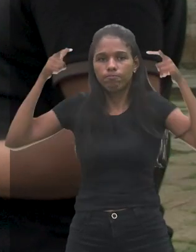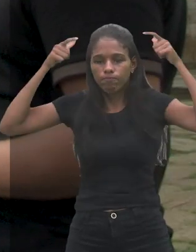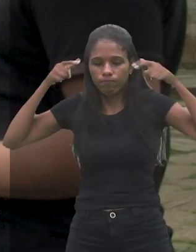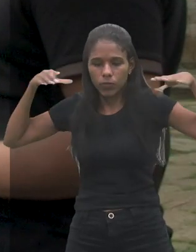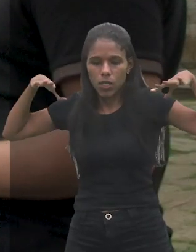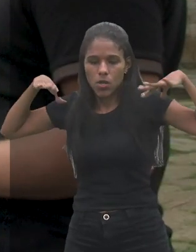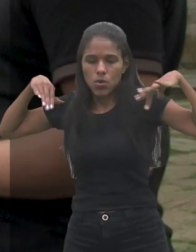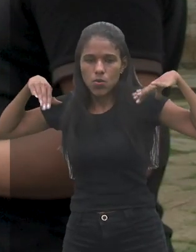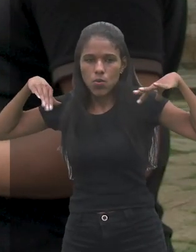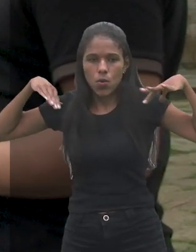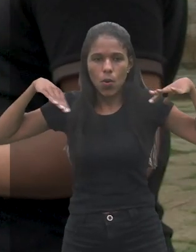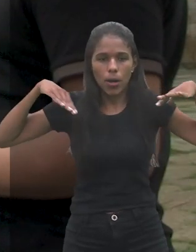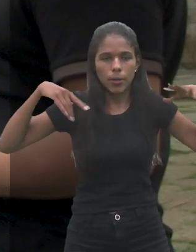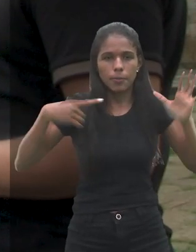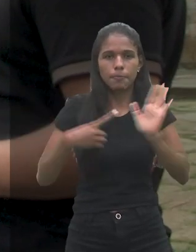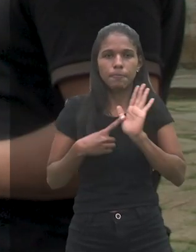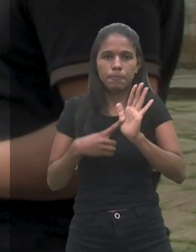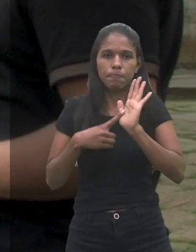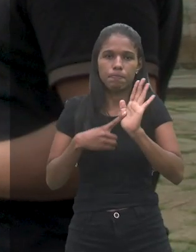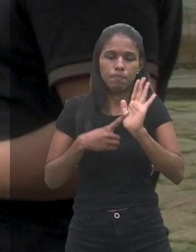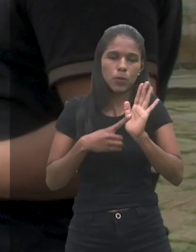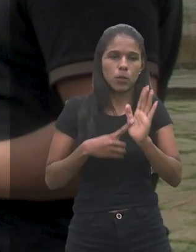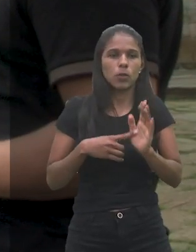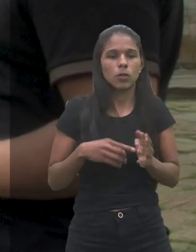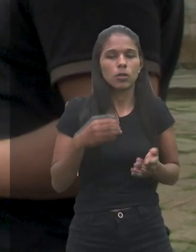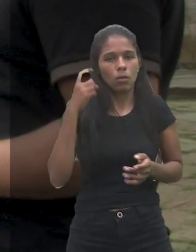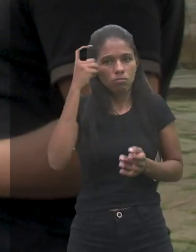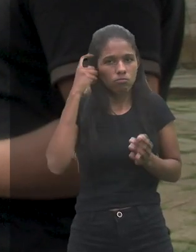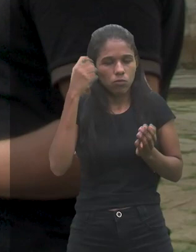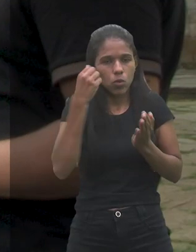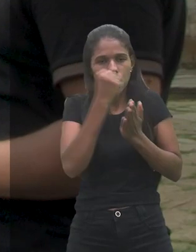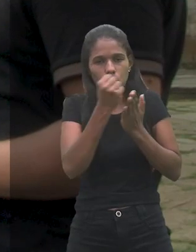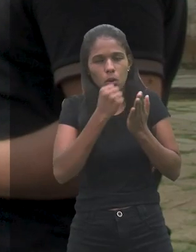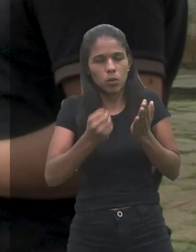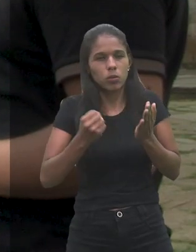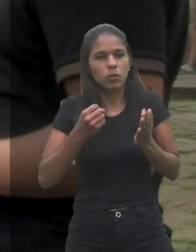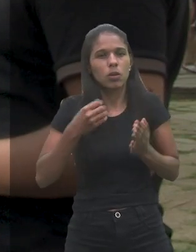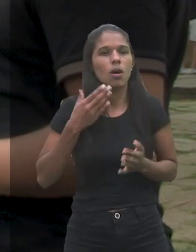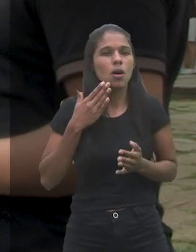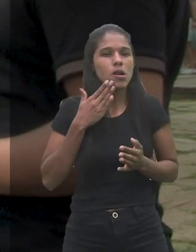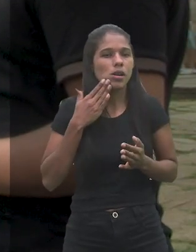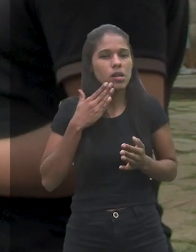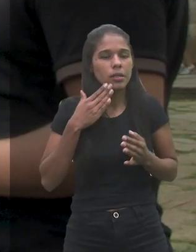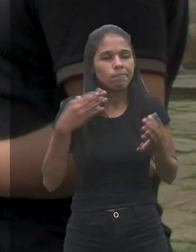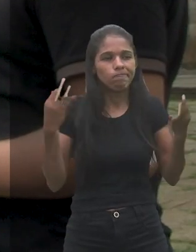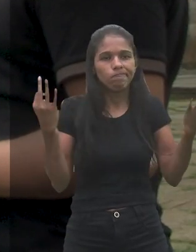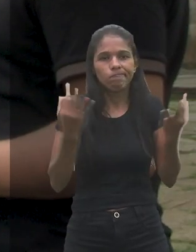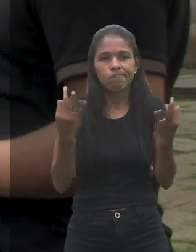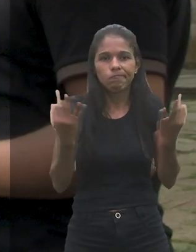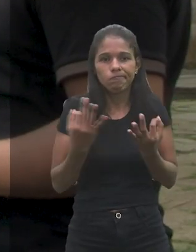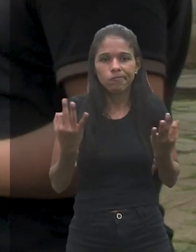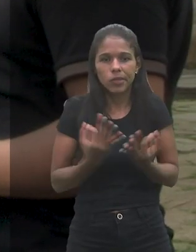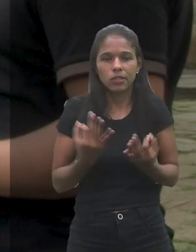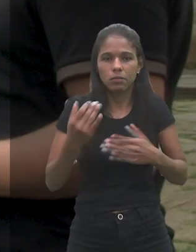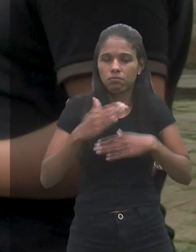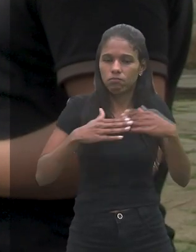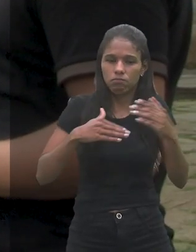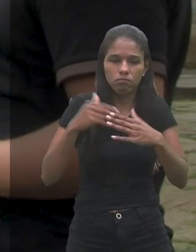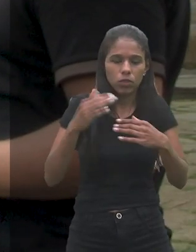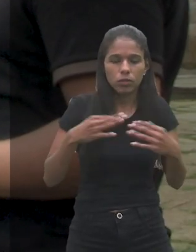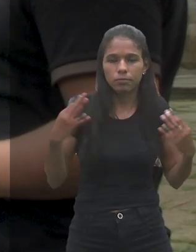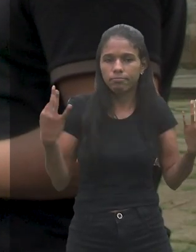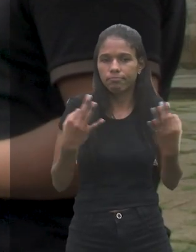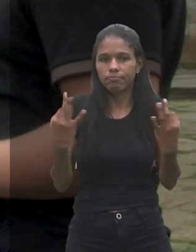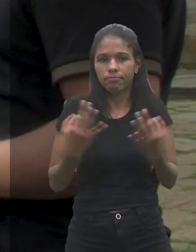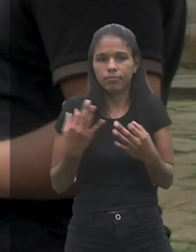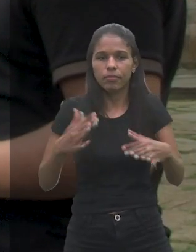Brito. E o pai também fazia na matriz da construção 3 cabeças de anjo. Aí o próprio pai, Manuel Francisco de Lisboa, comentando com o